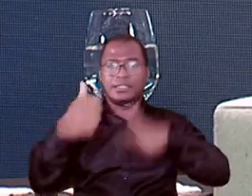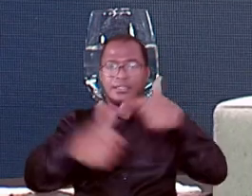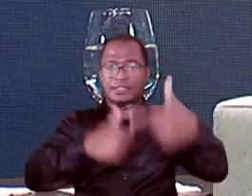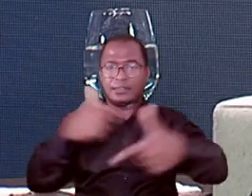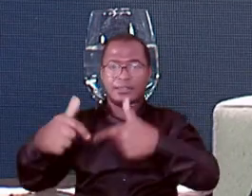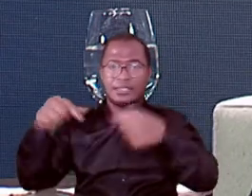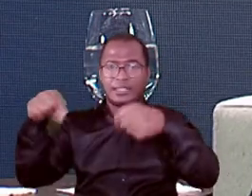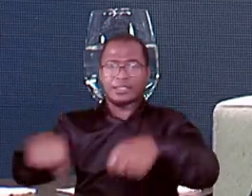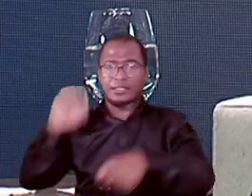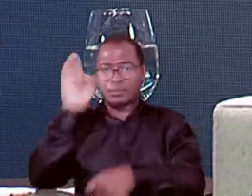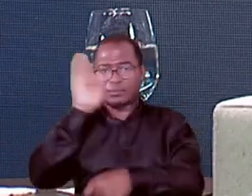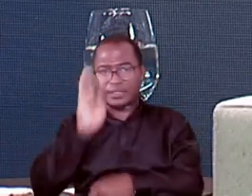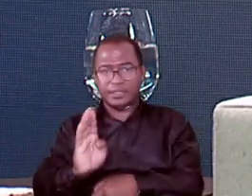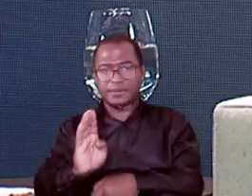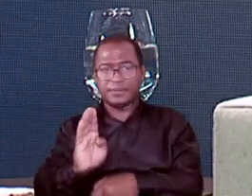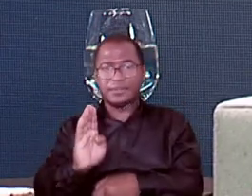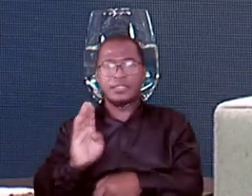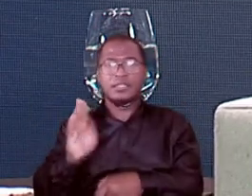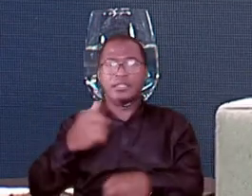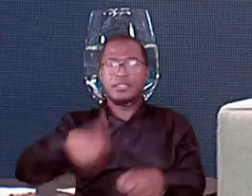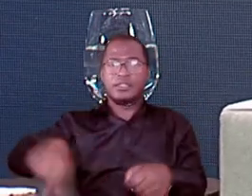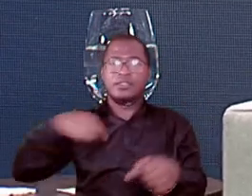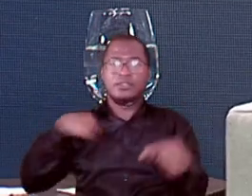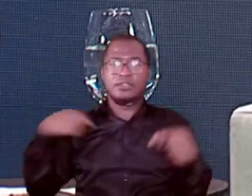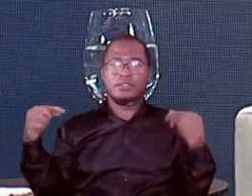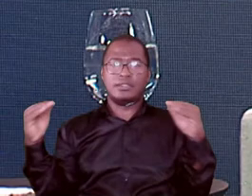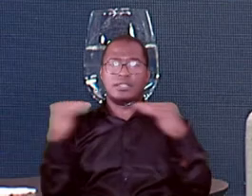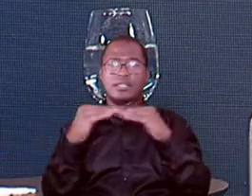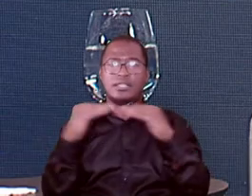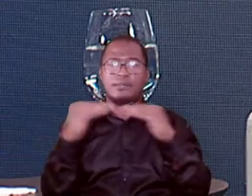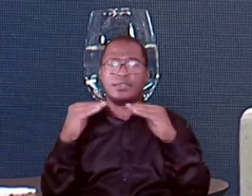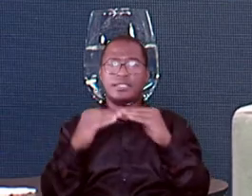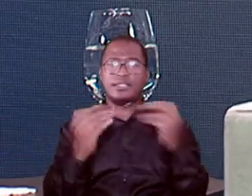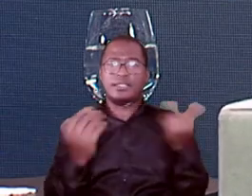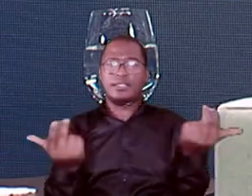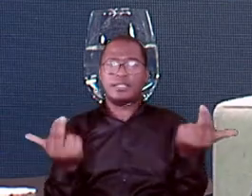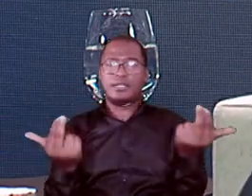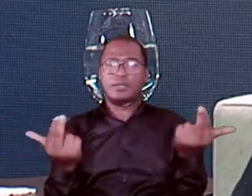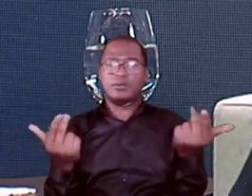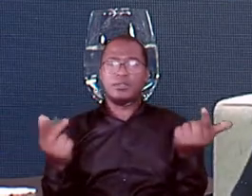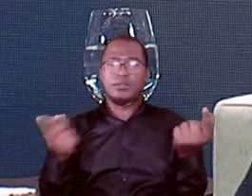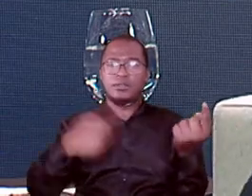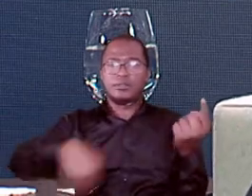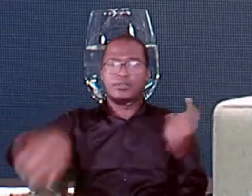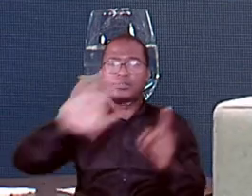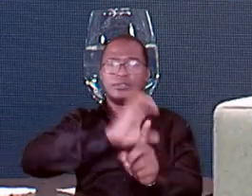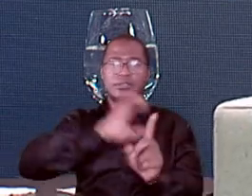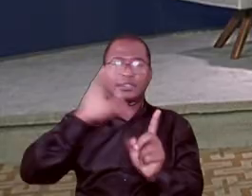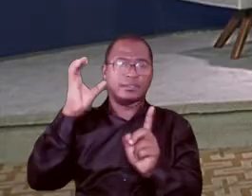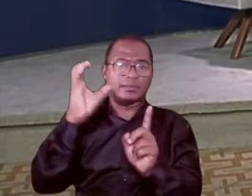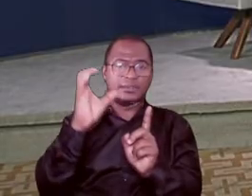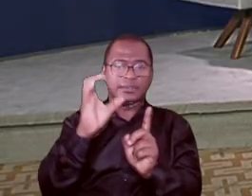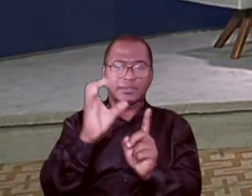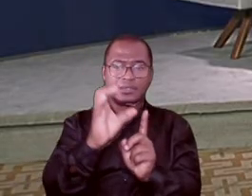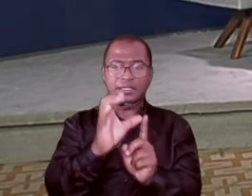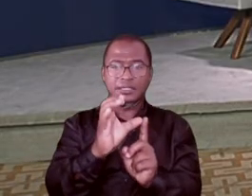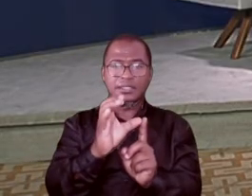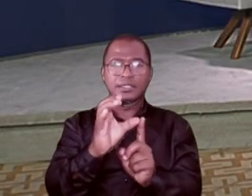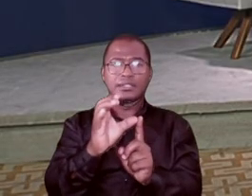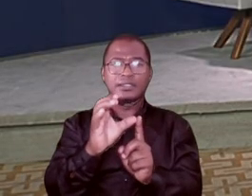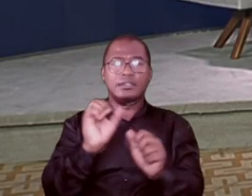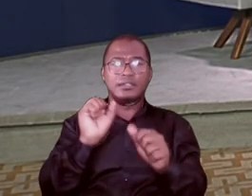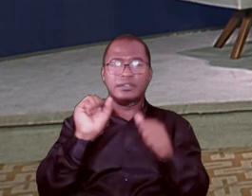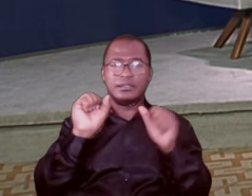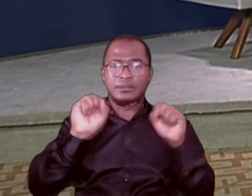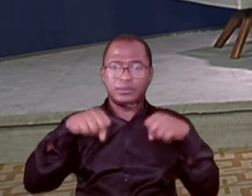totalmente com a visão do Marcelo principalmente que nós temos o cliente que nós temos nós estamos engajados com o nosso